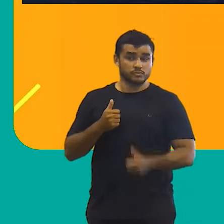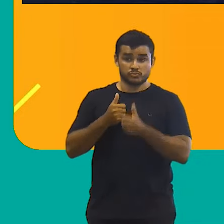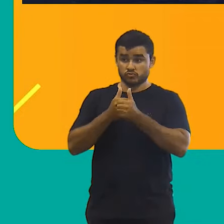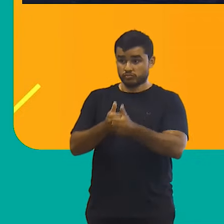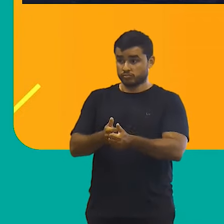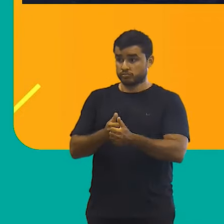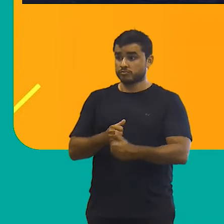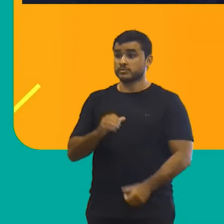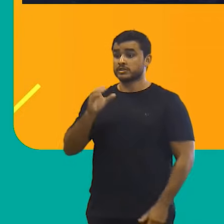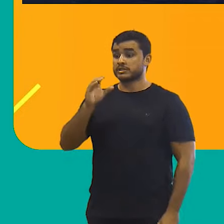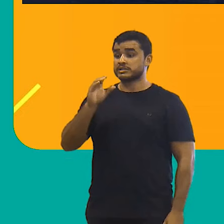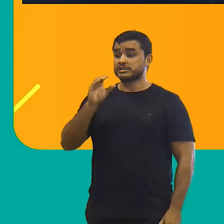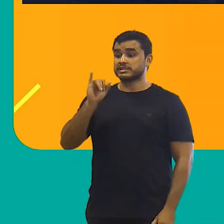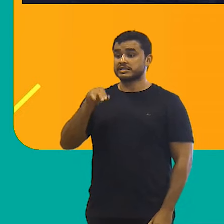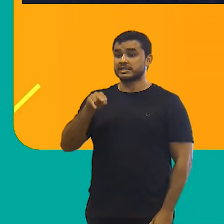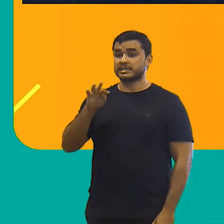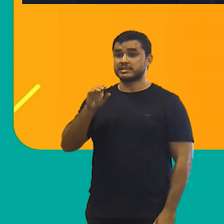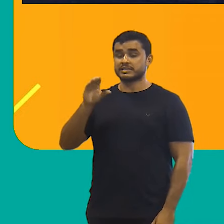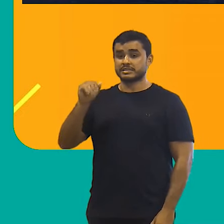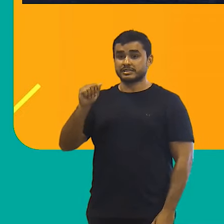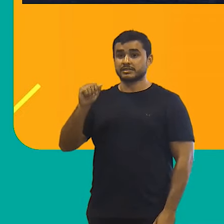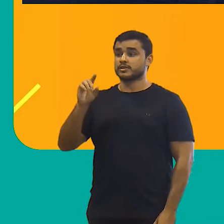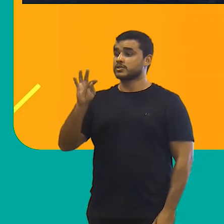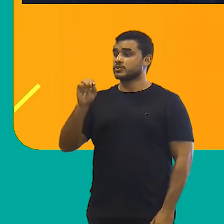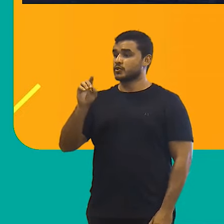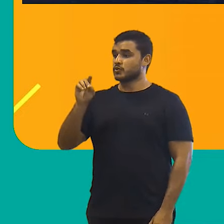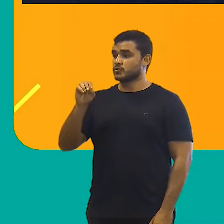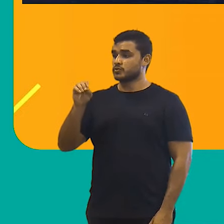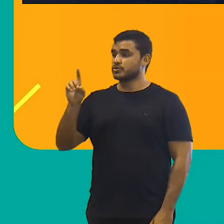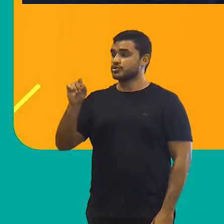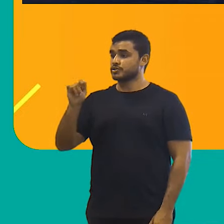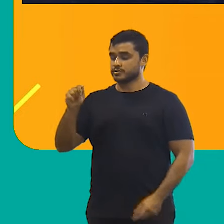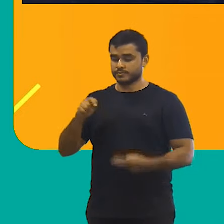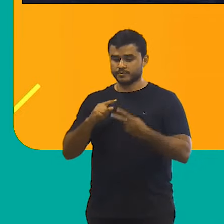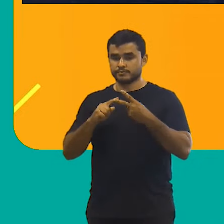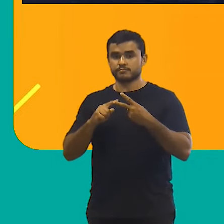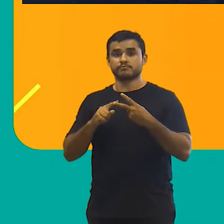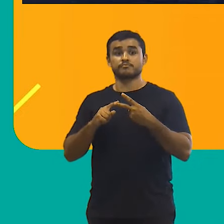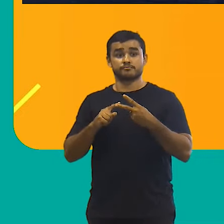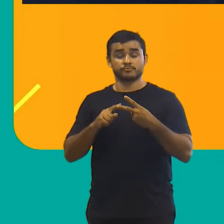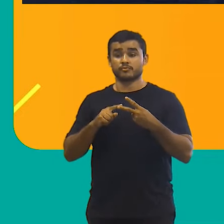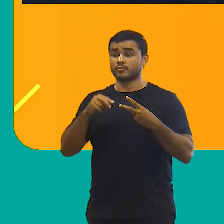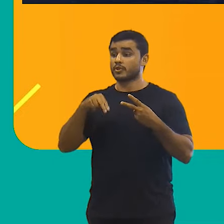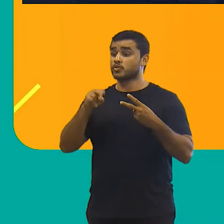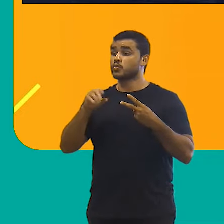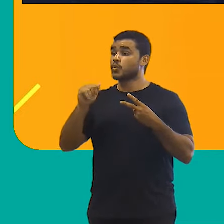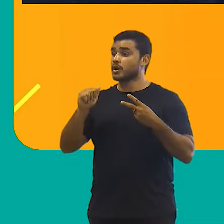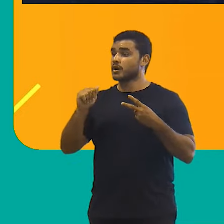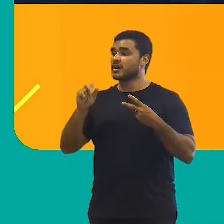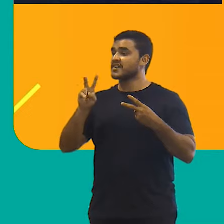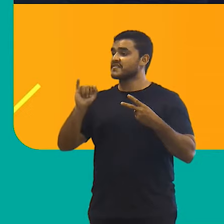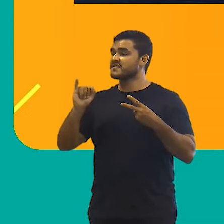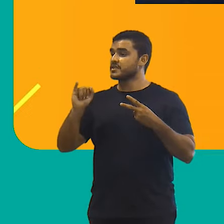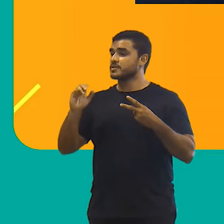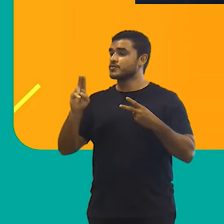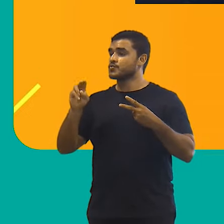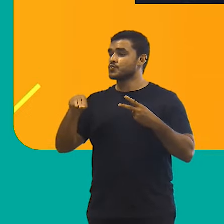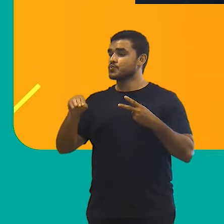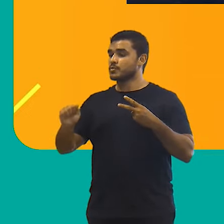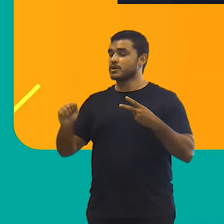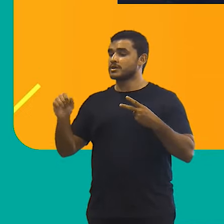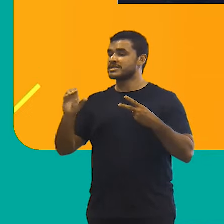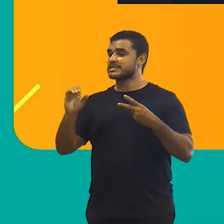Muito massa, nunca vi uma cientista. São duas cientistas que falam sobre a vida, do que é ser cientista, e ficam mostrando tudo que o povo fica falando